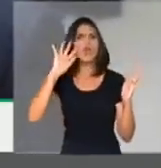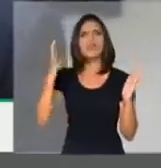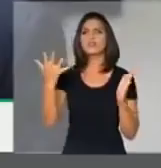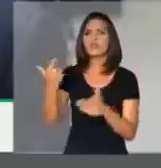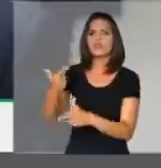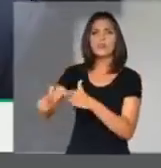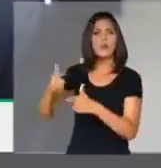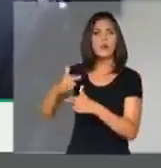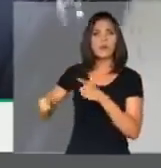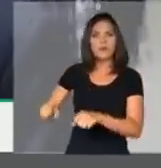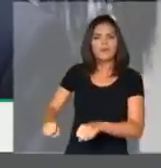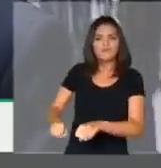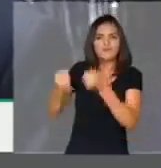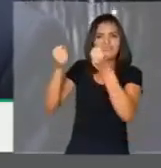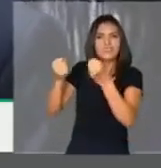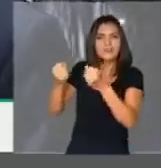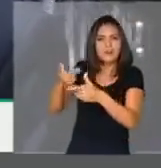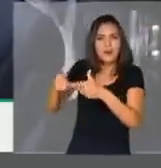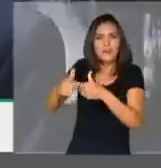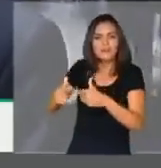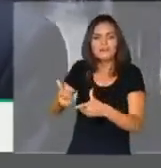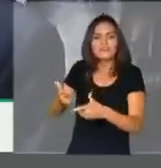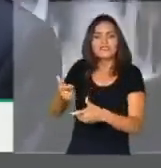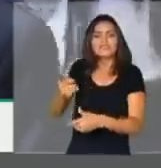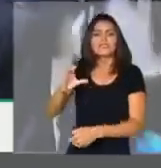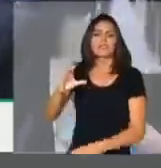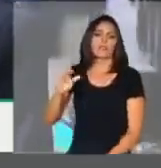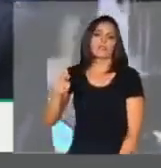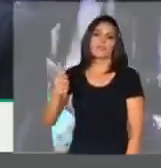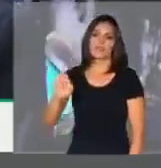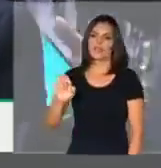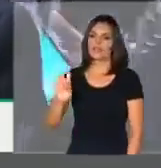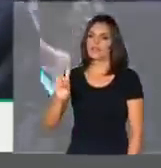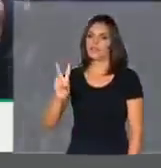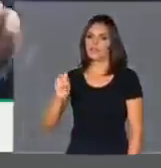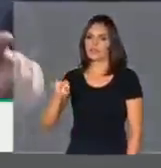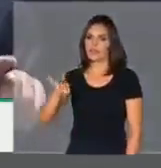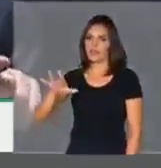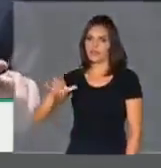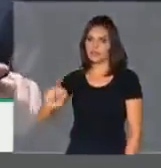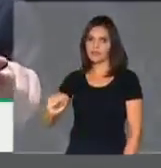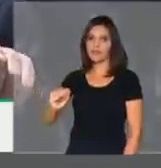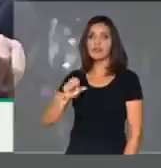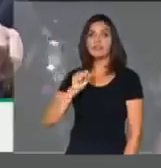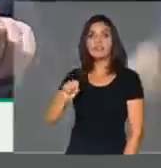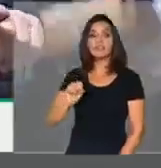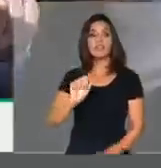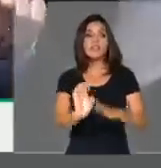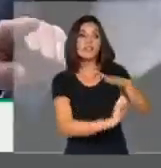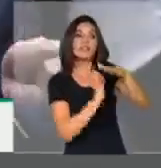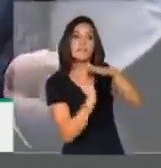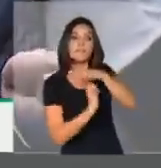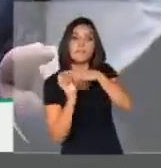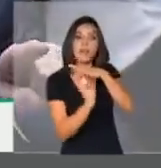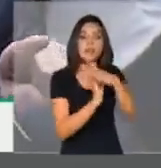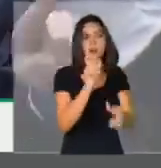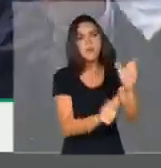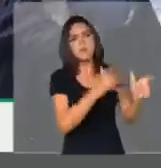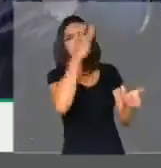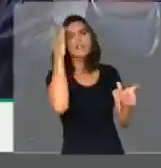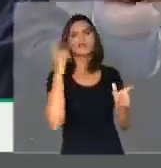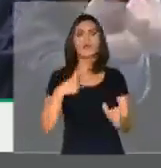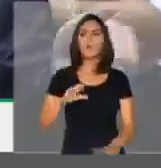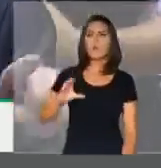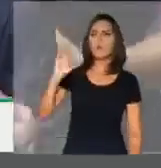da Previdência a partir da sonegação e a partir de um endurecimento com